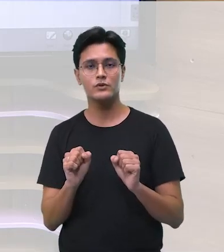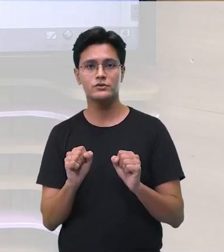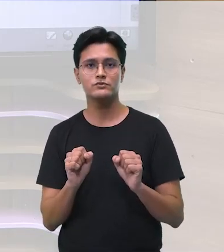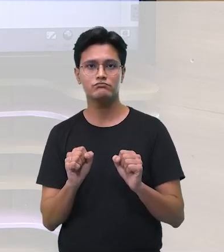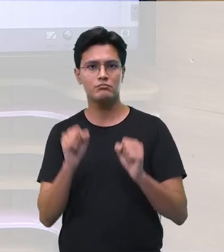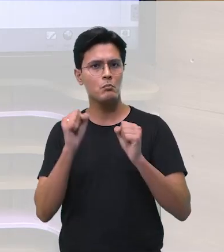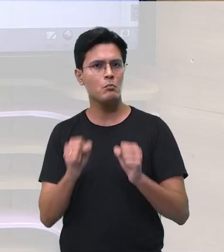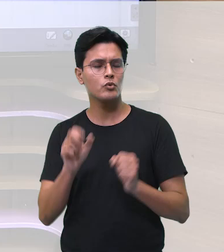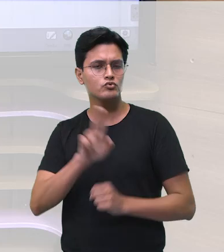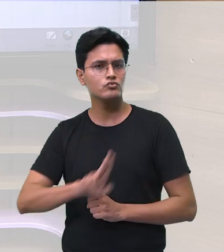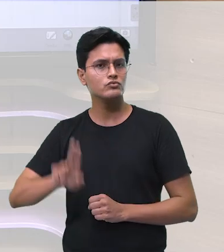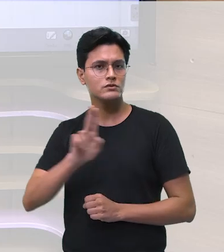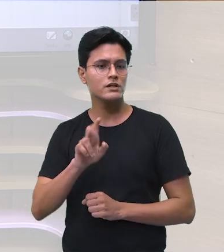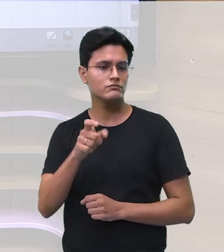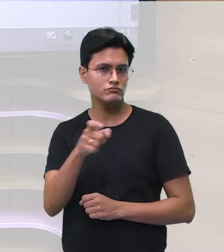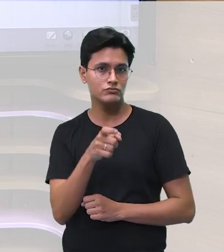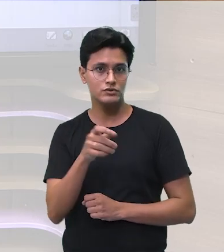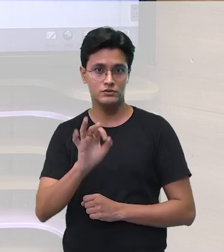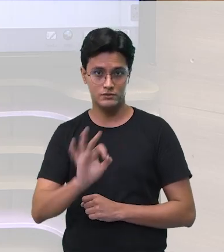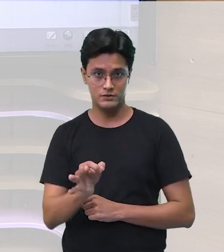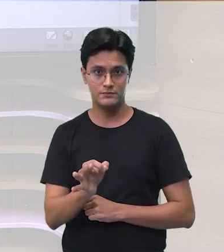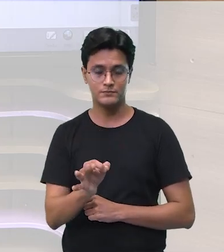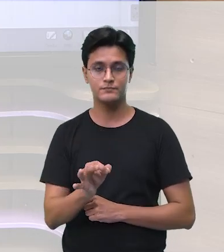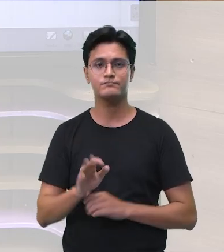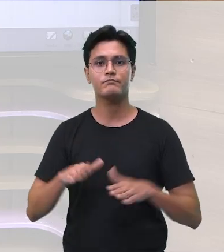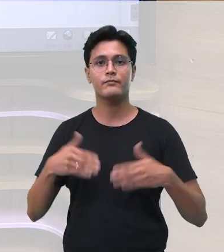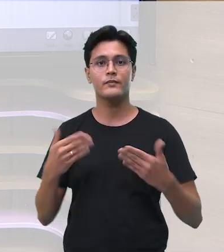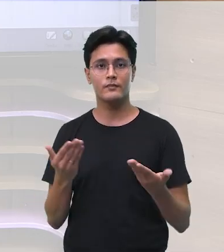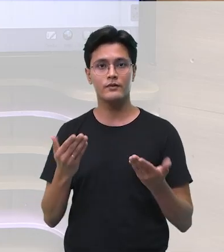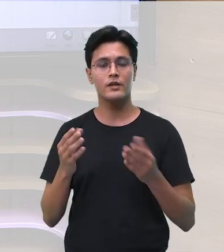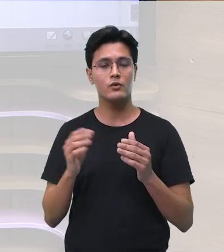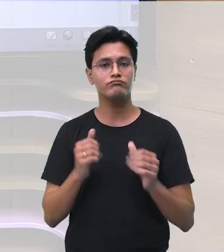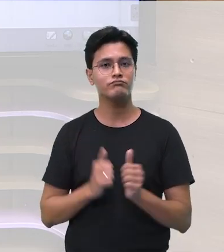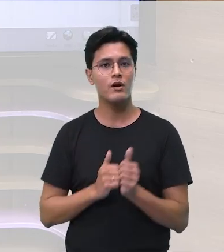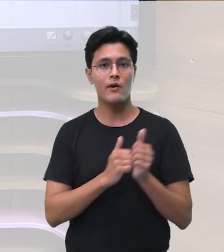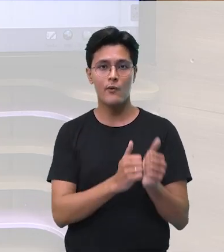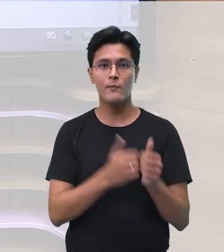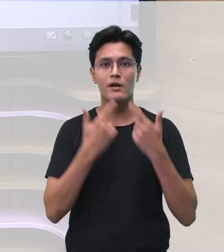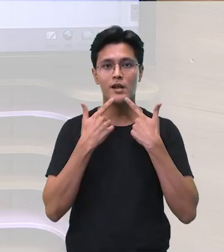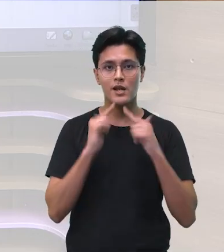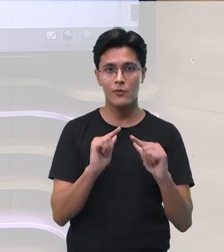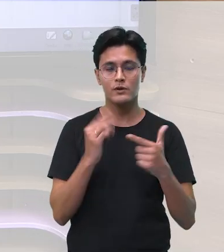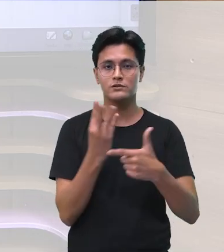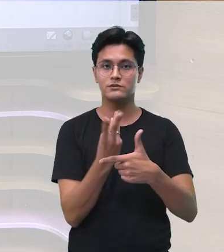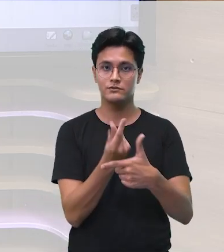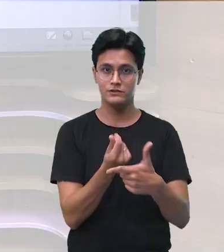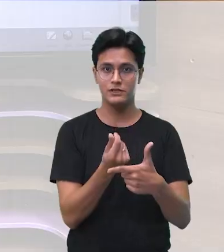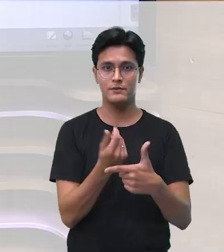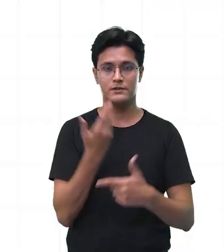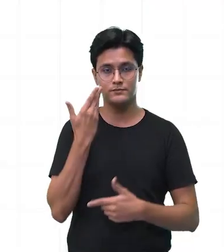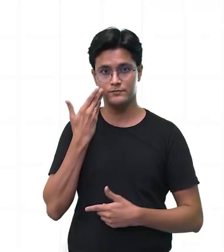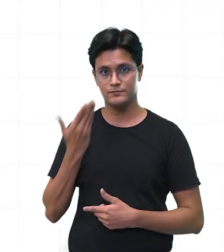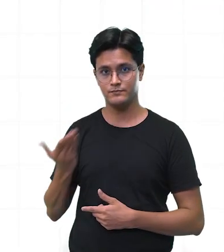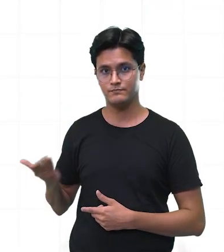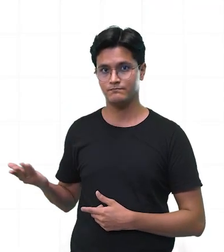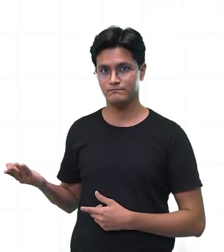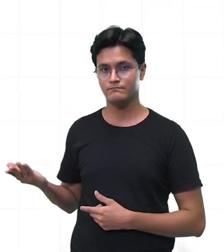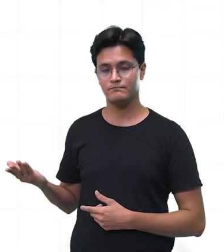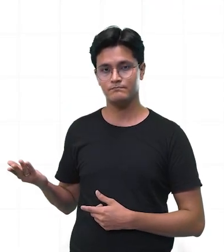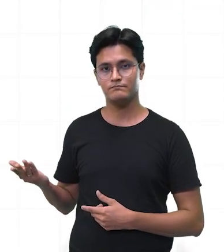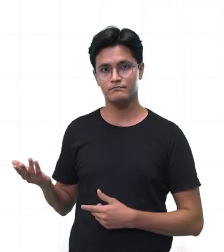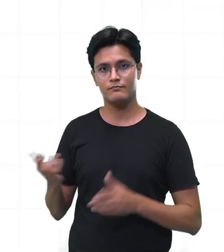valor, esse número de X, tá ok? Vamos então acompanhar aqui a linguagem algébrica. Vamos fazer a